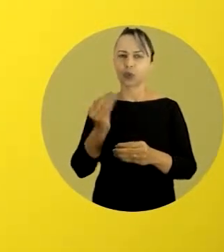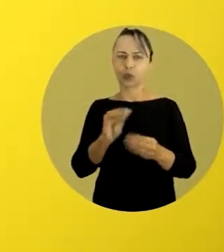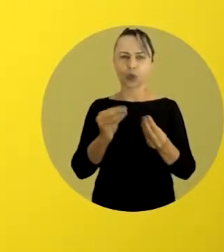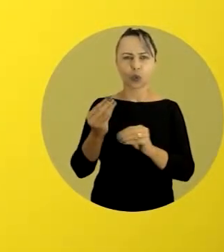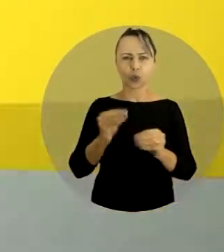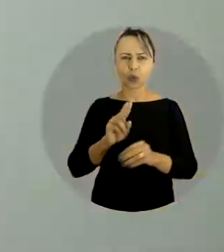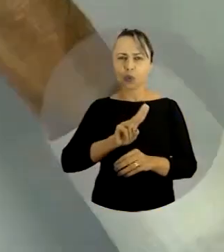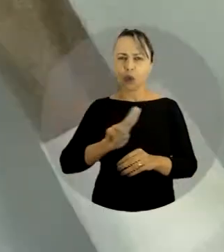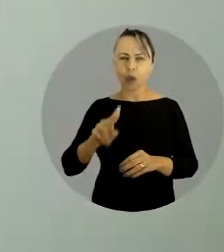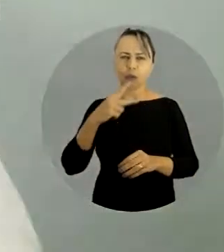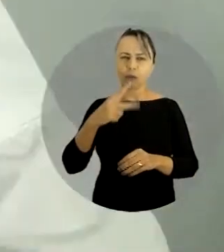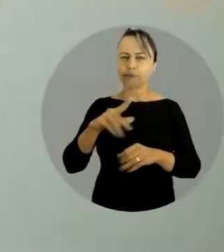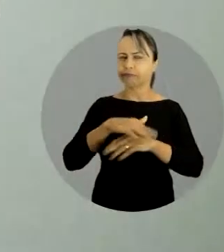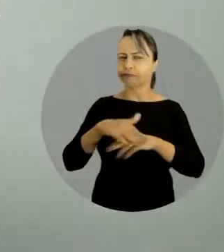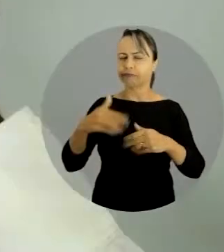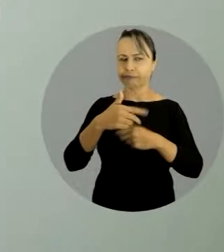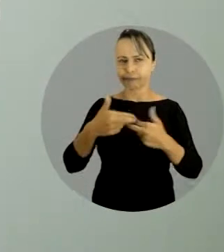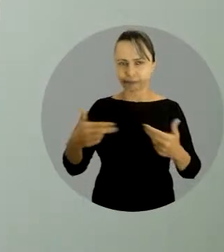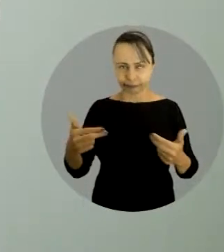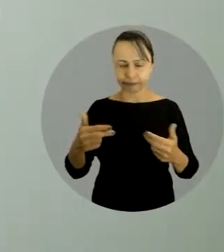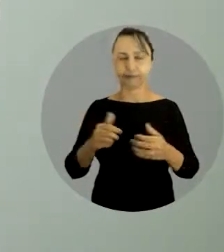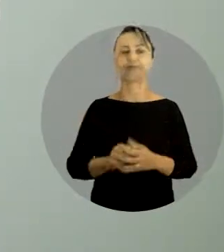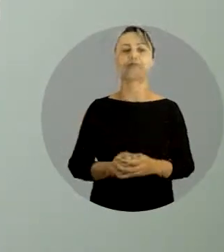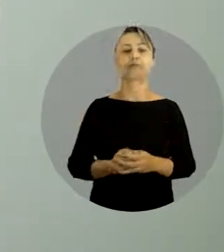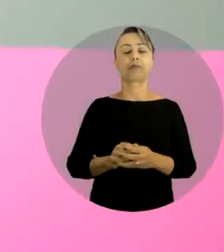Depois, é só acessar e inserir os seus dados.